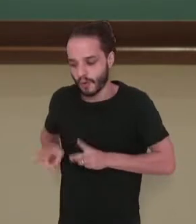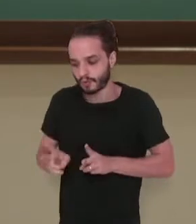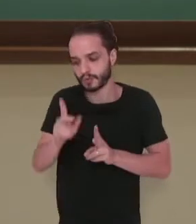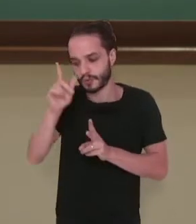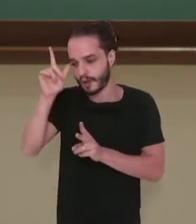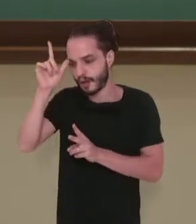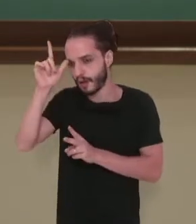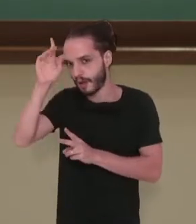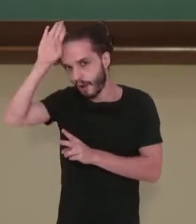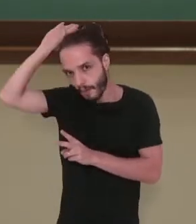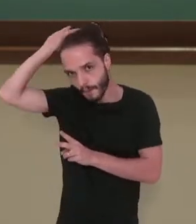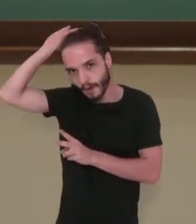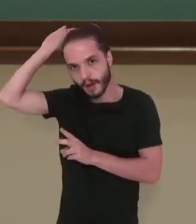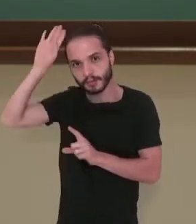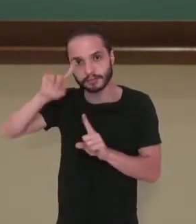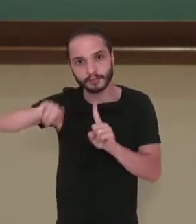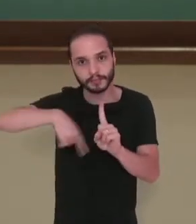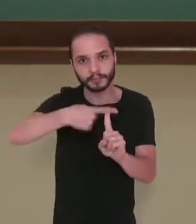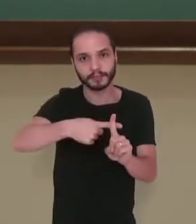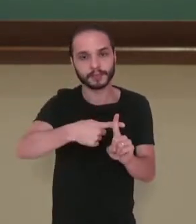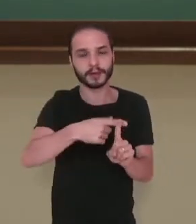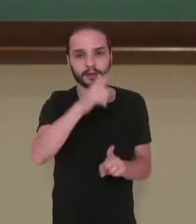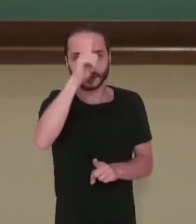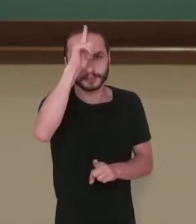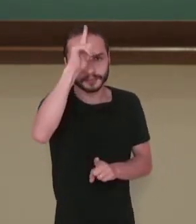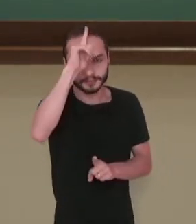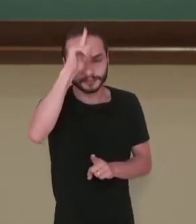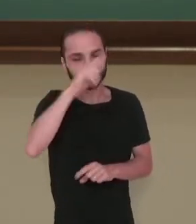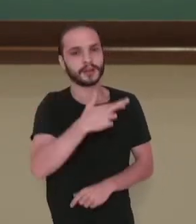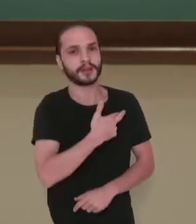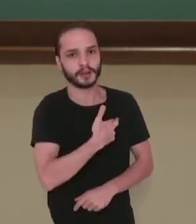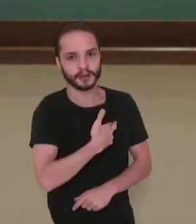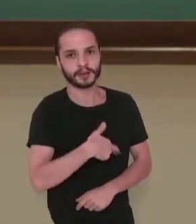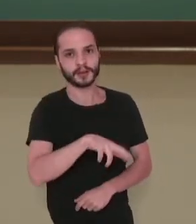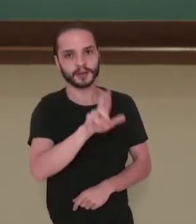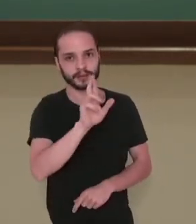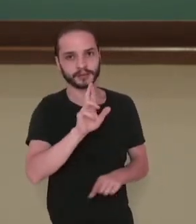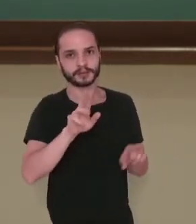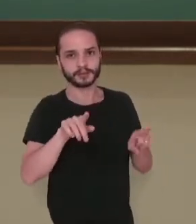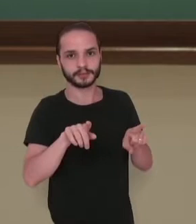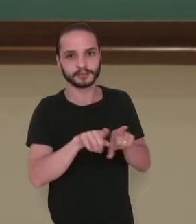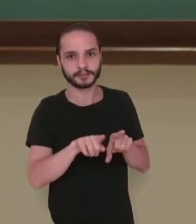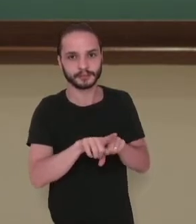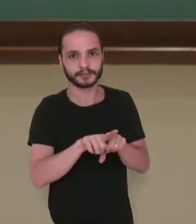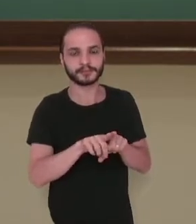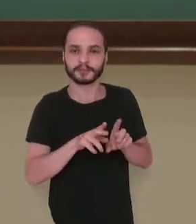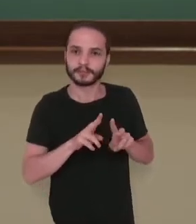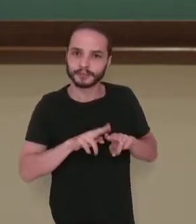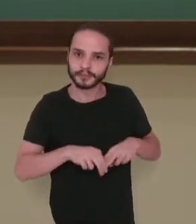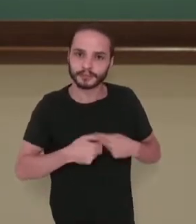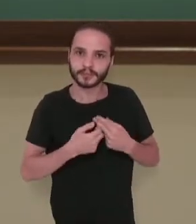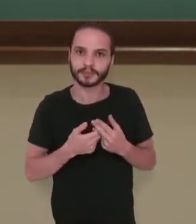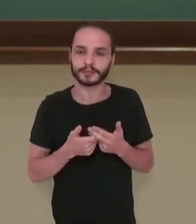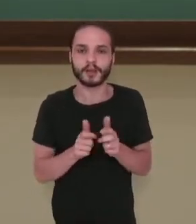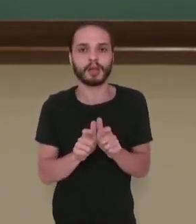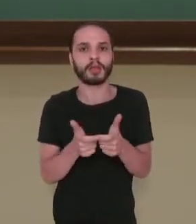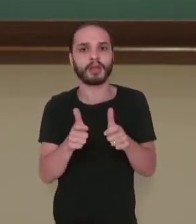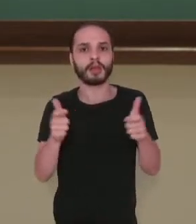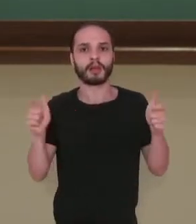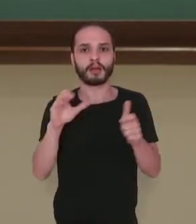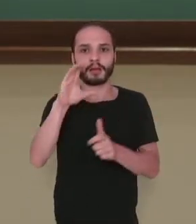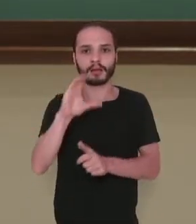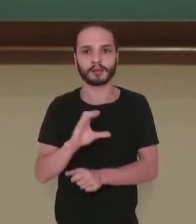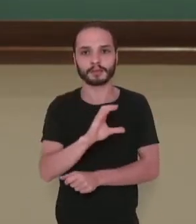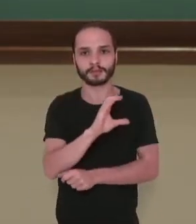vai agora ter os elementos germânicos e a religiosidade, né? Por conta da ascensão da Igreja Católica, né?